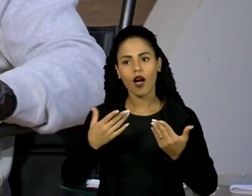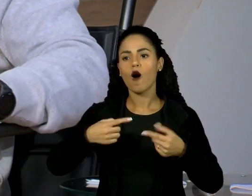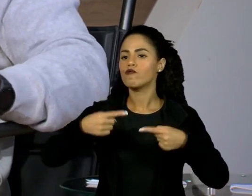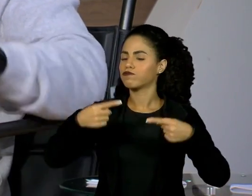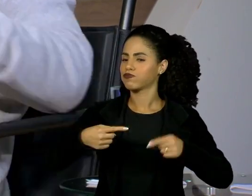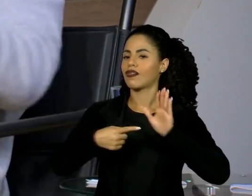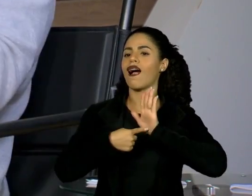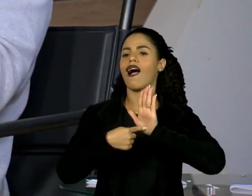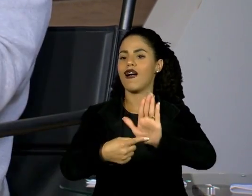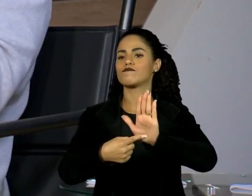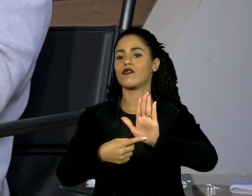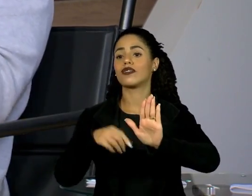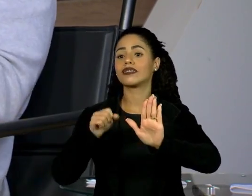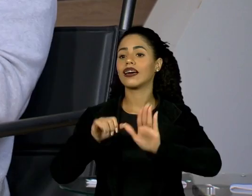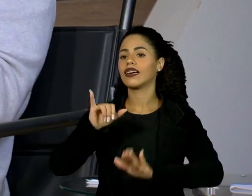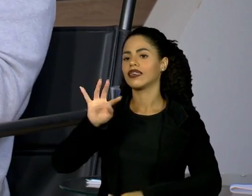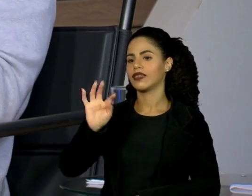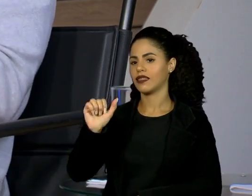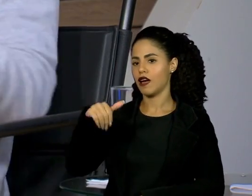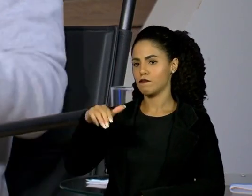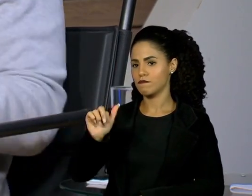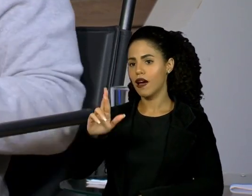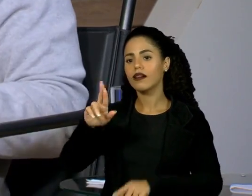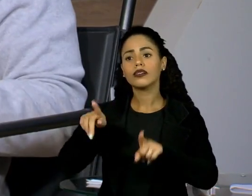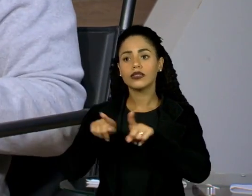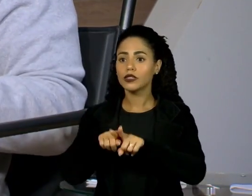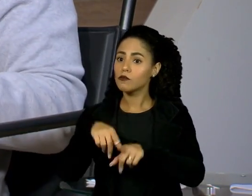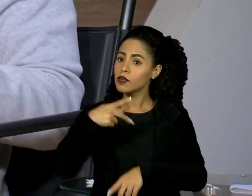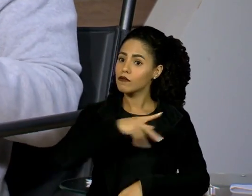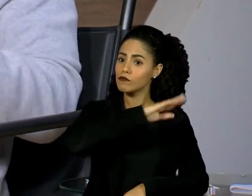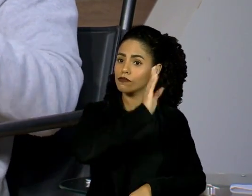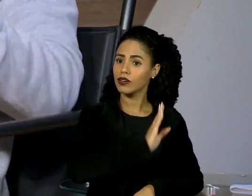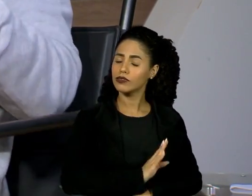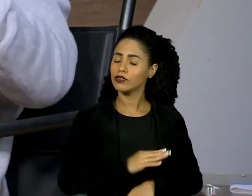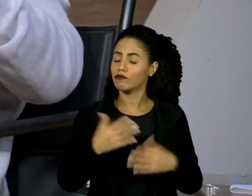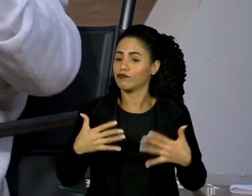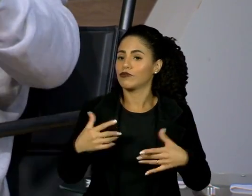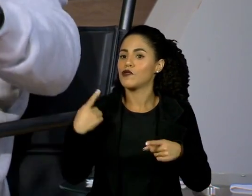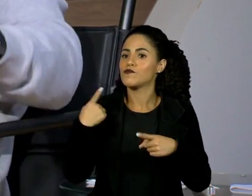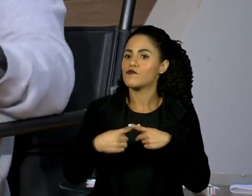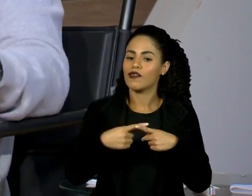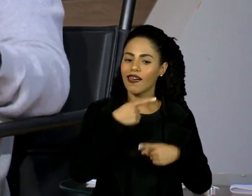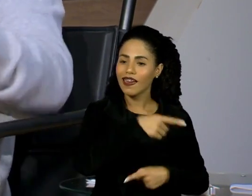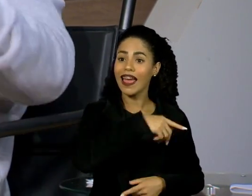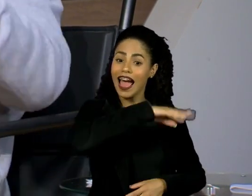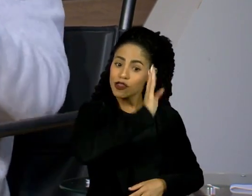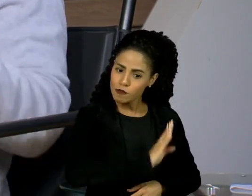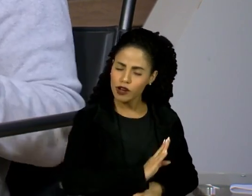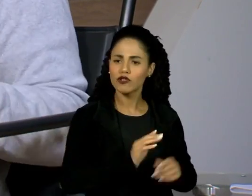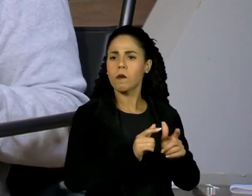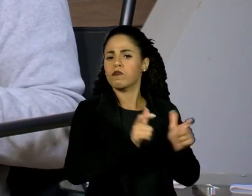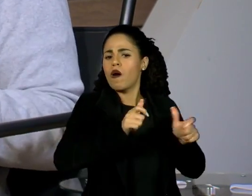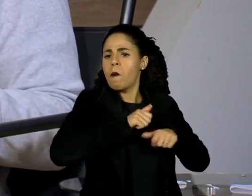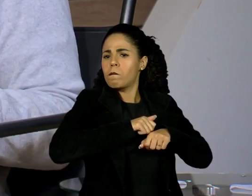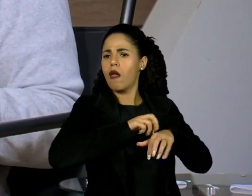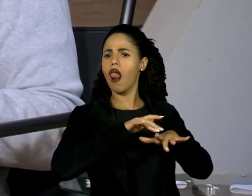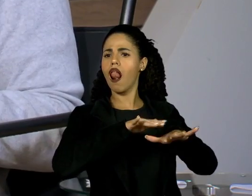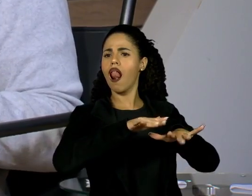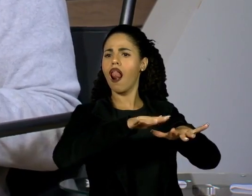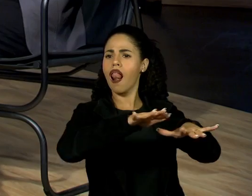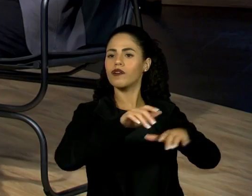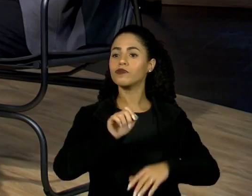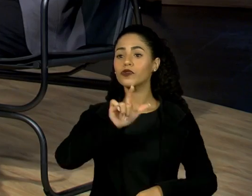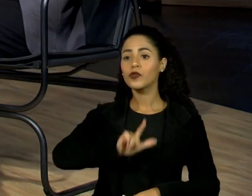destaque. E, no caso do Itamar, é um destaque até no próprio Brasil. Ele também é um fenômeno no Brasil, porque ele atingiu números com